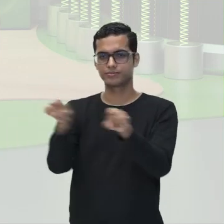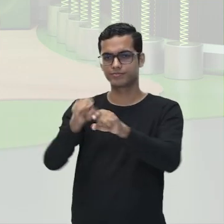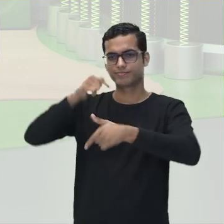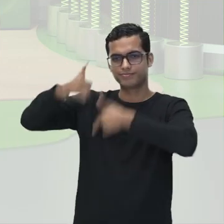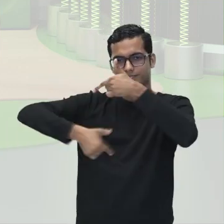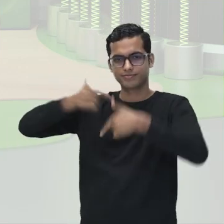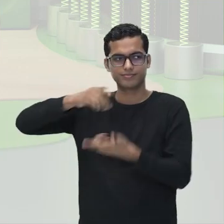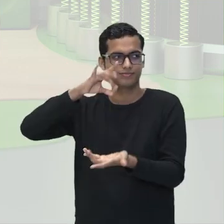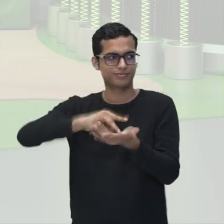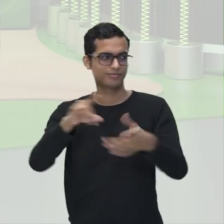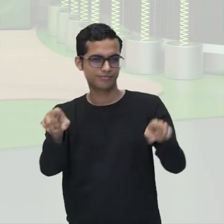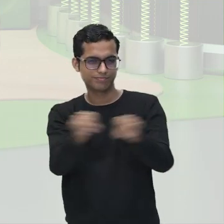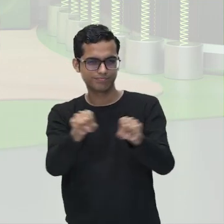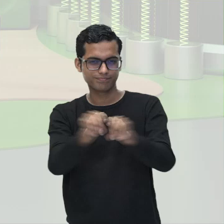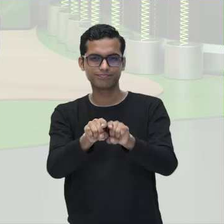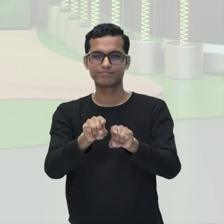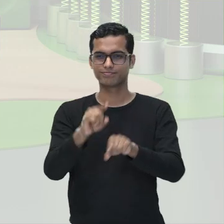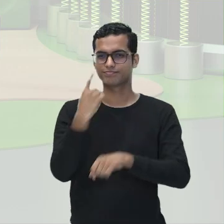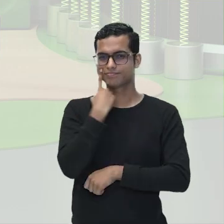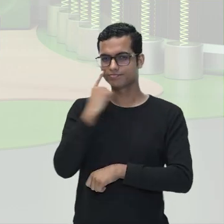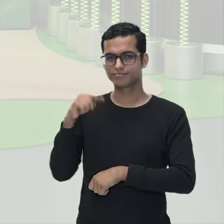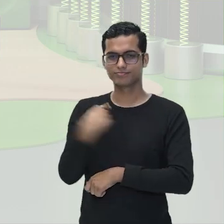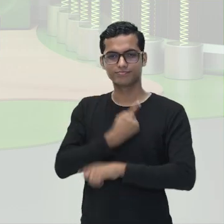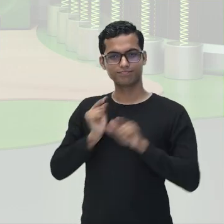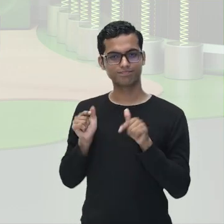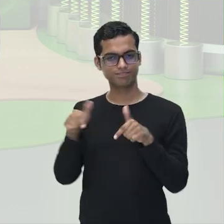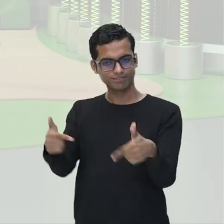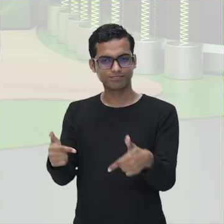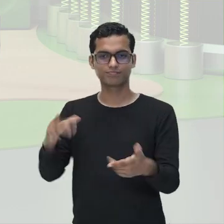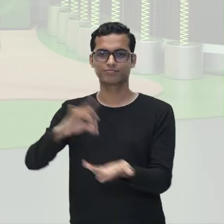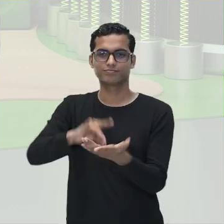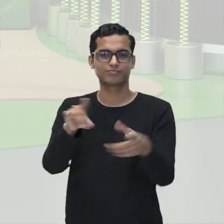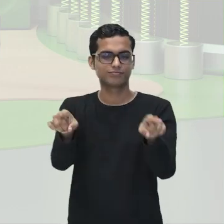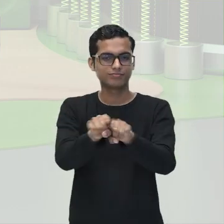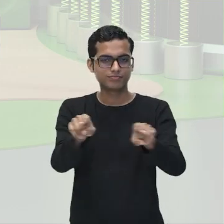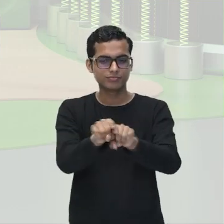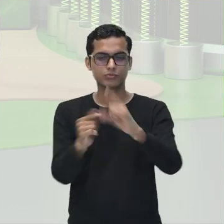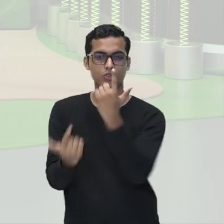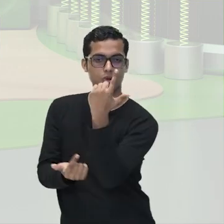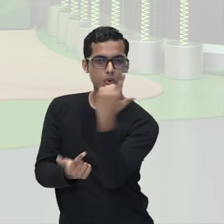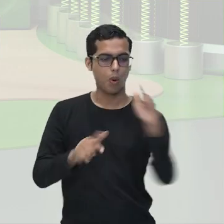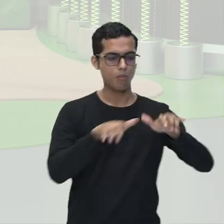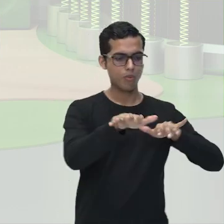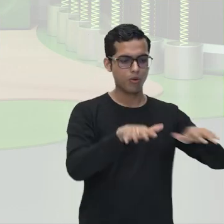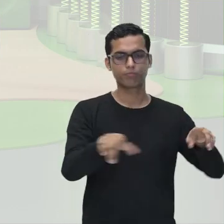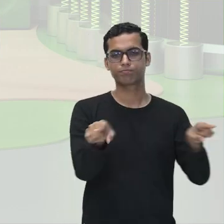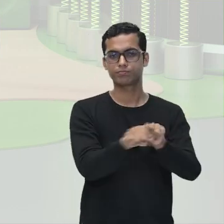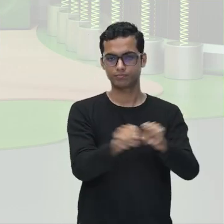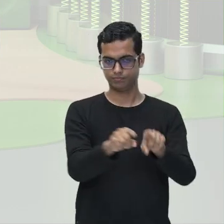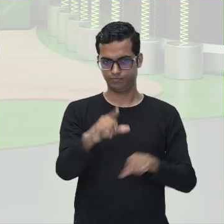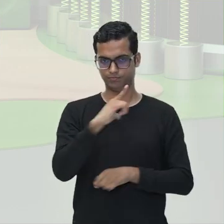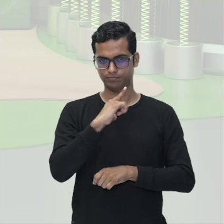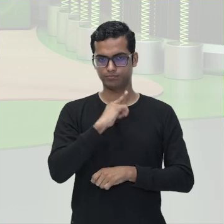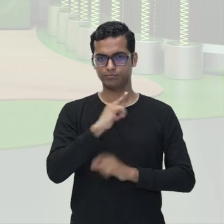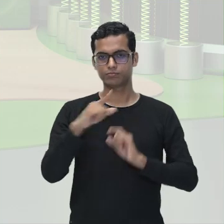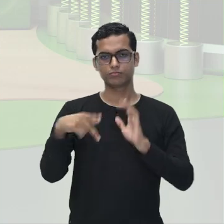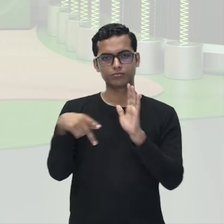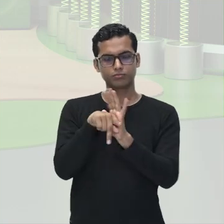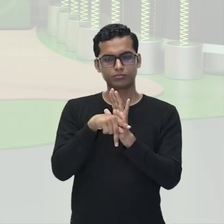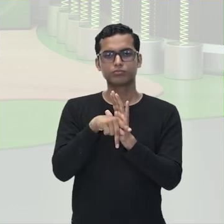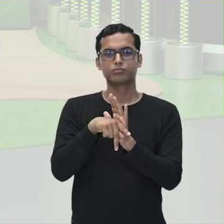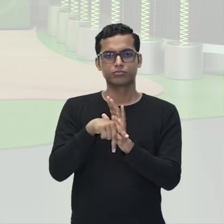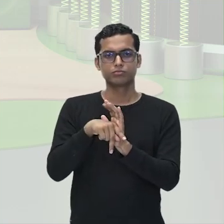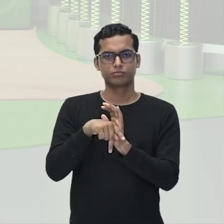E desenvolver as nossas atividades. E um outro movimento também realizado do